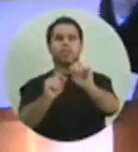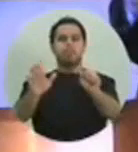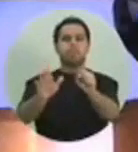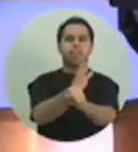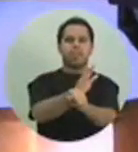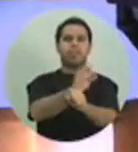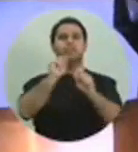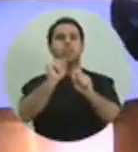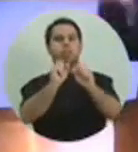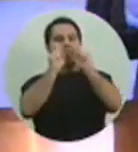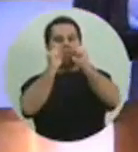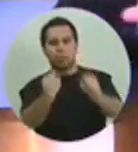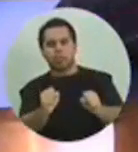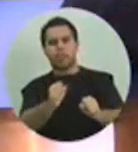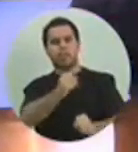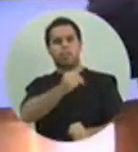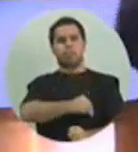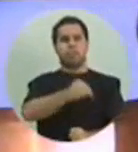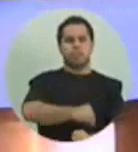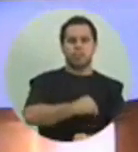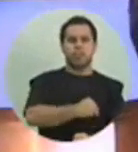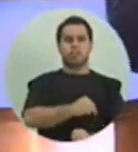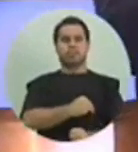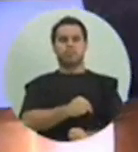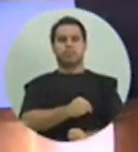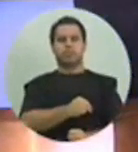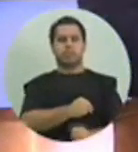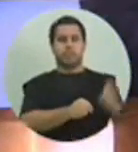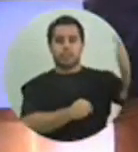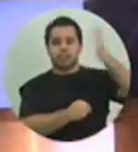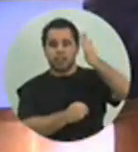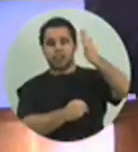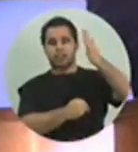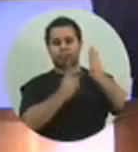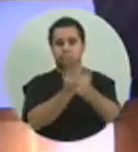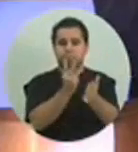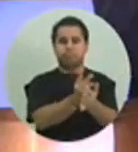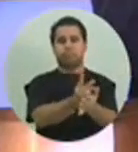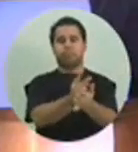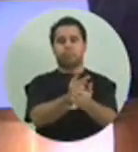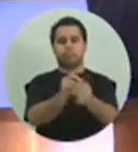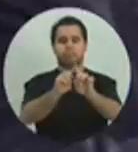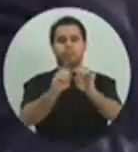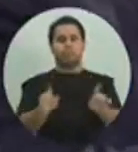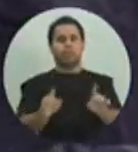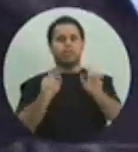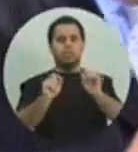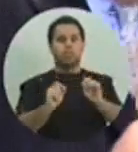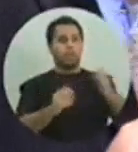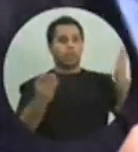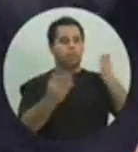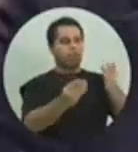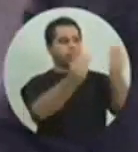marcas de poder, cheias de marcas de misericórdia, cheias de marcas de graça.